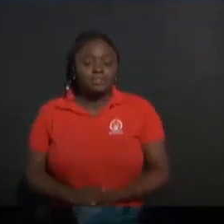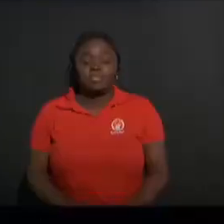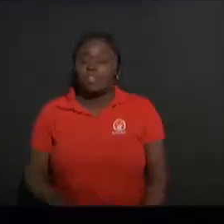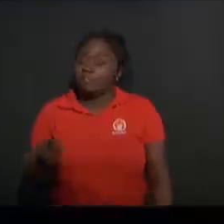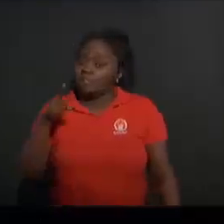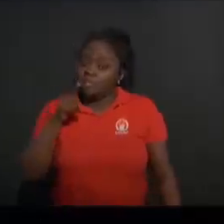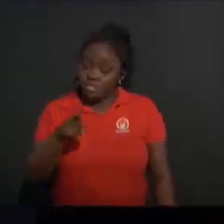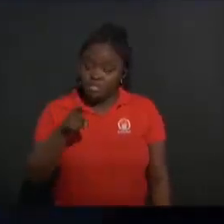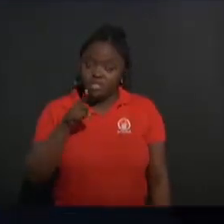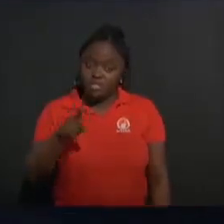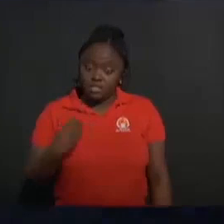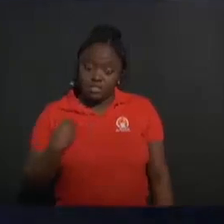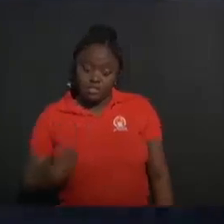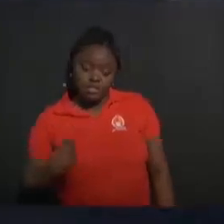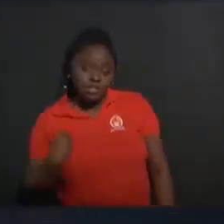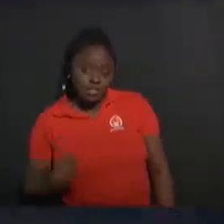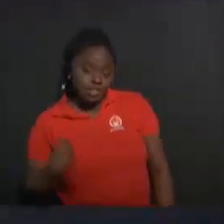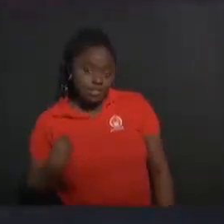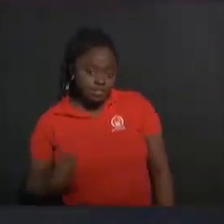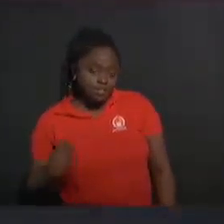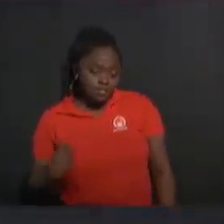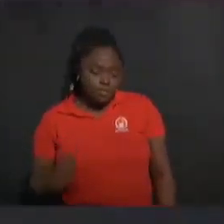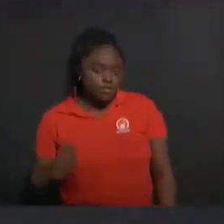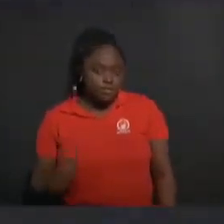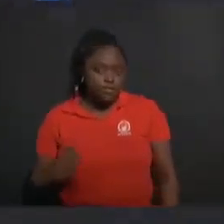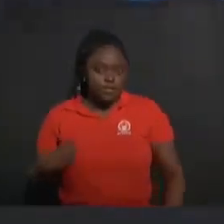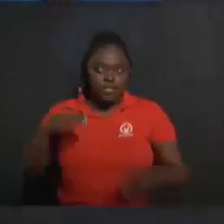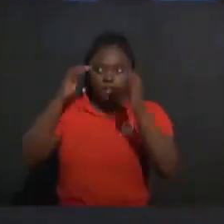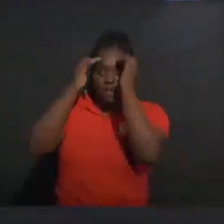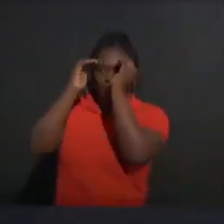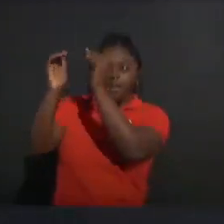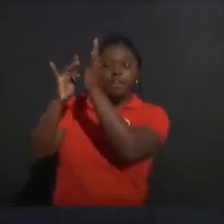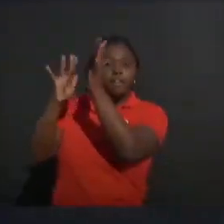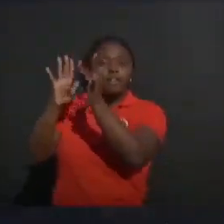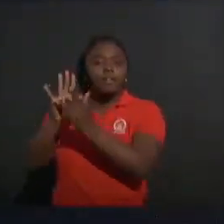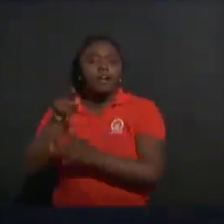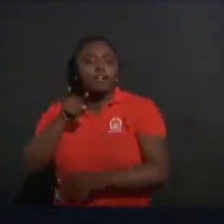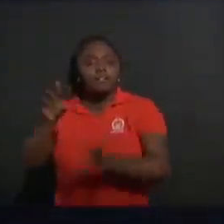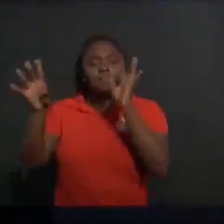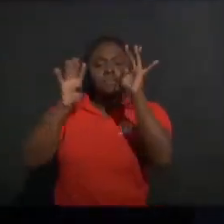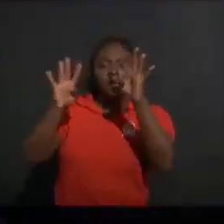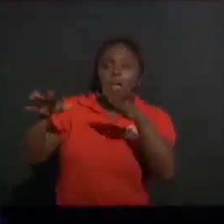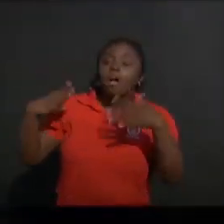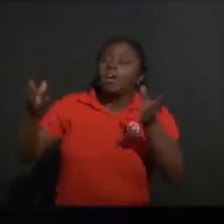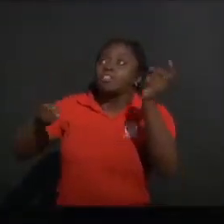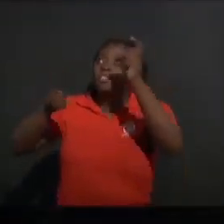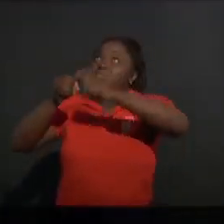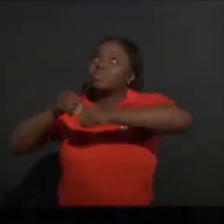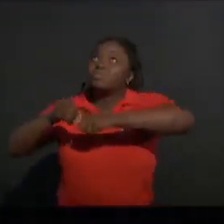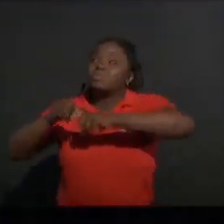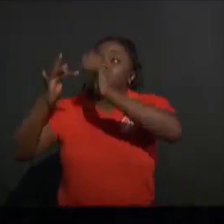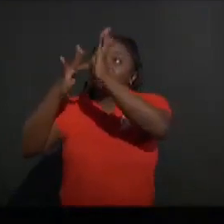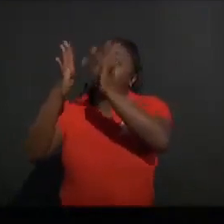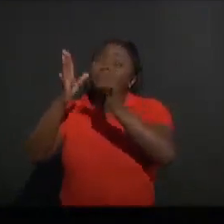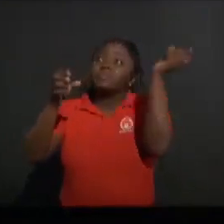Você só consegue viver uma vida de renúncia para Jesus quando você imagina assim: ele está para voltar a qualquer hora.